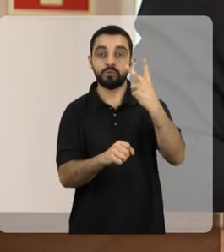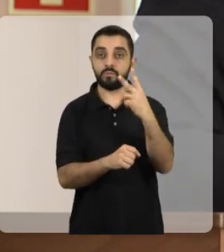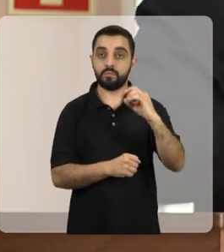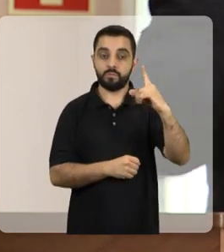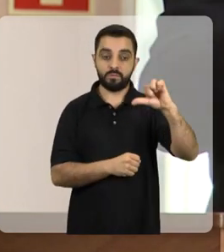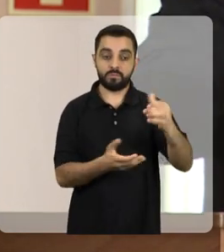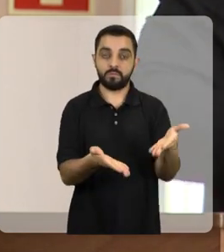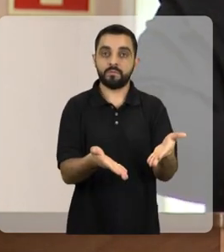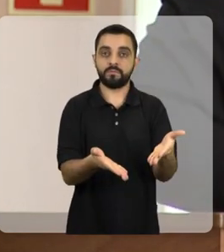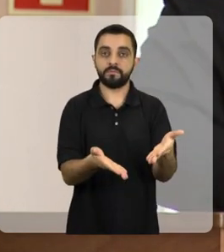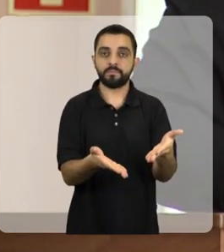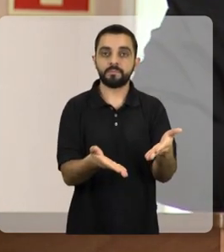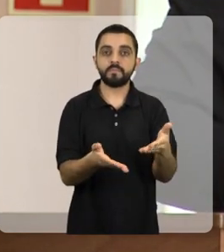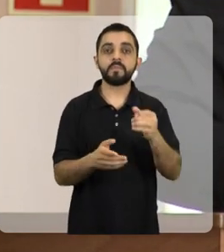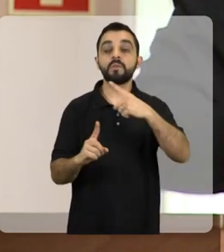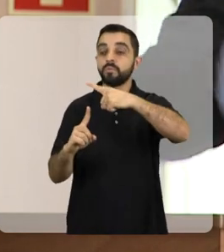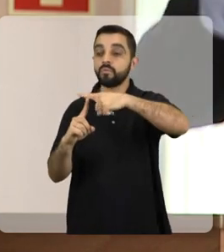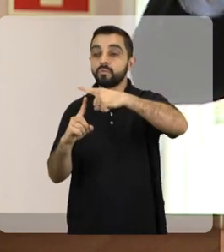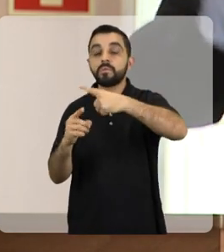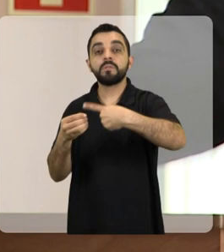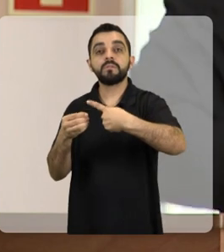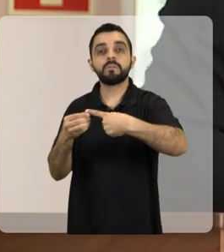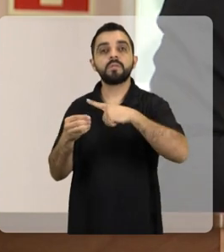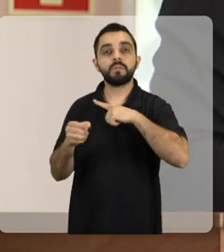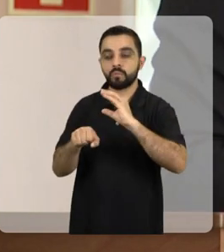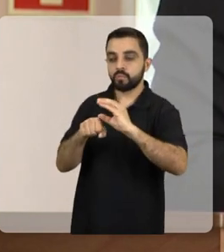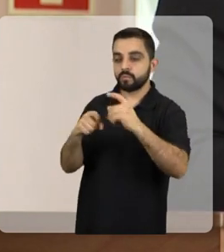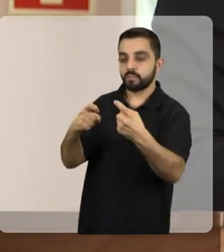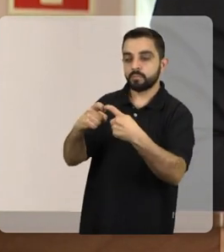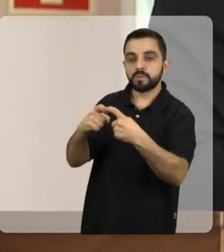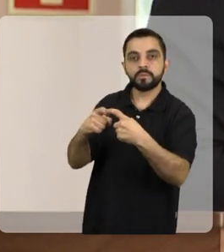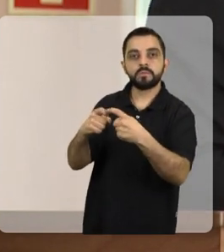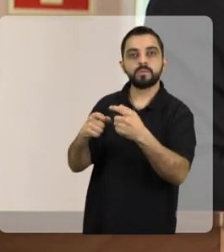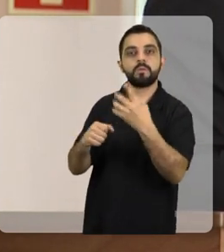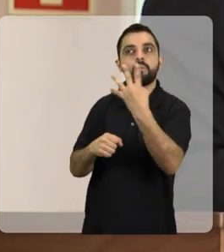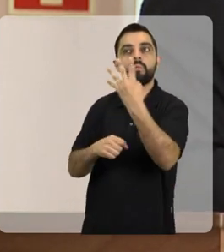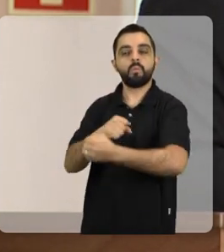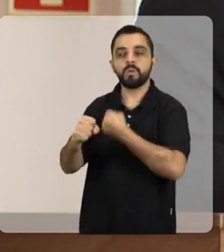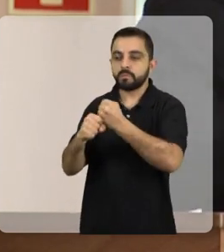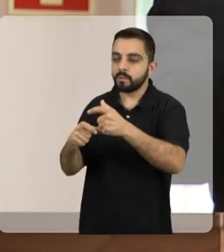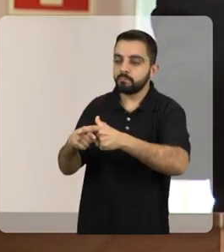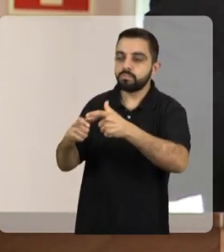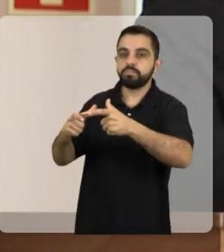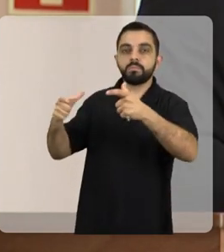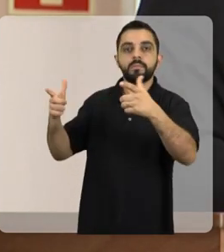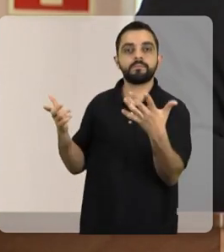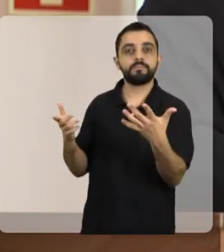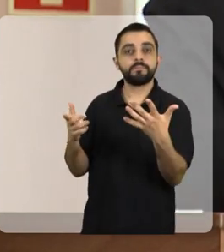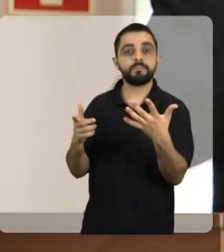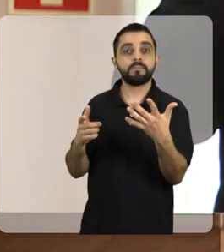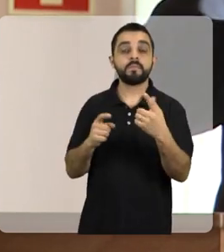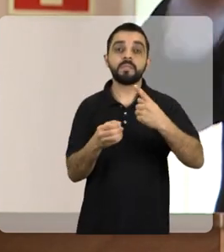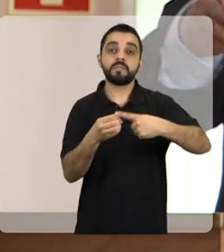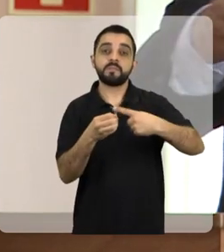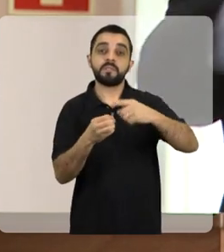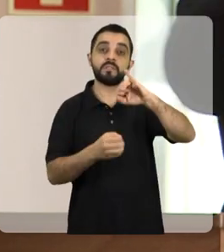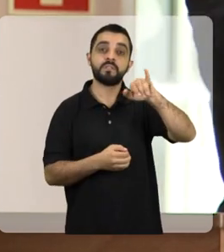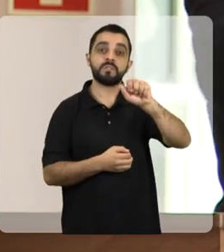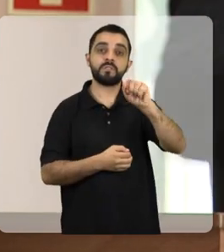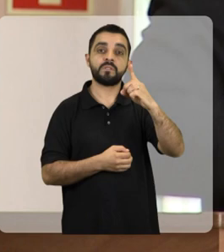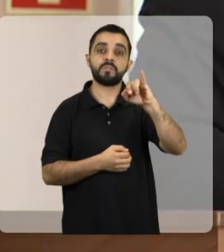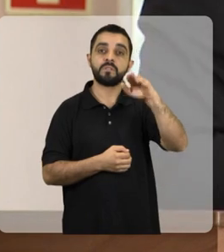2019. Se formos a Toledo, tem um curso de medicina no quarto ano. Em Jandaia do Sul, uma série